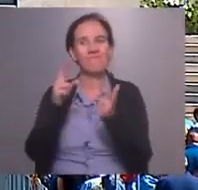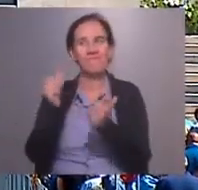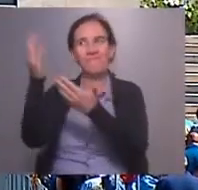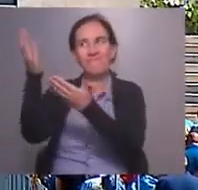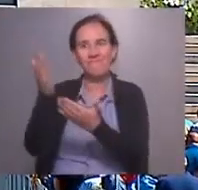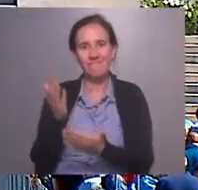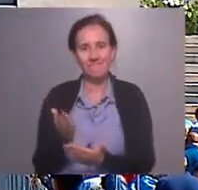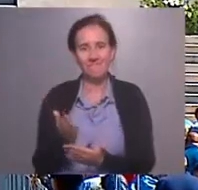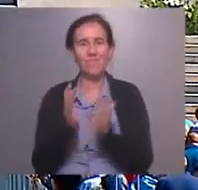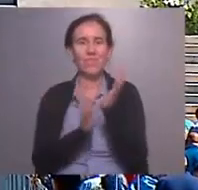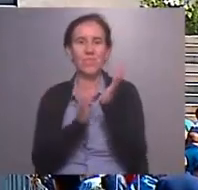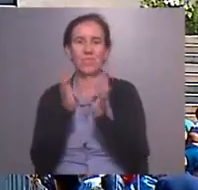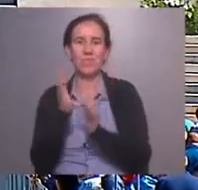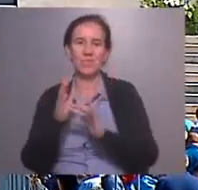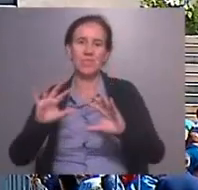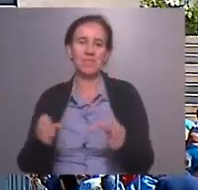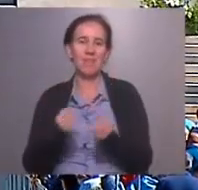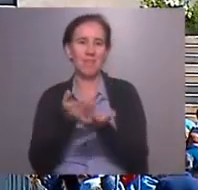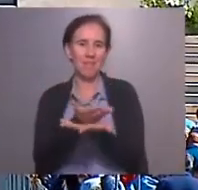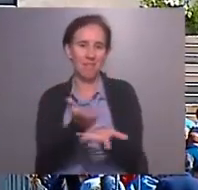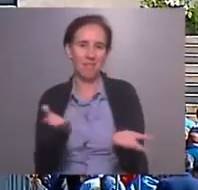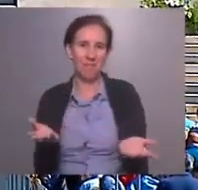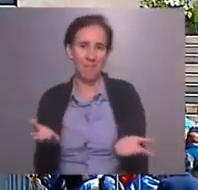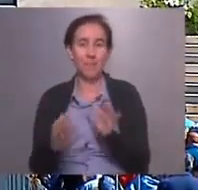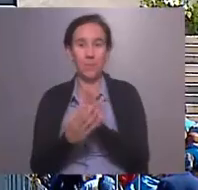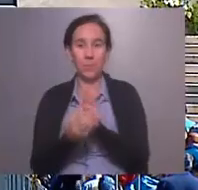vinda gloriosa de Jesus Cristo, nosso Salvador.